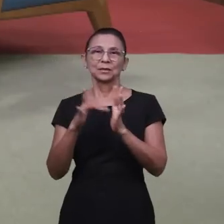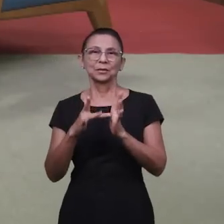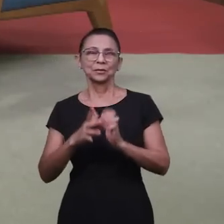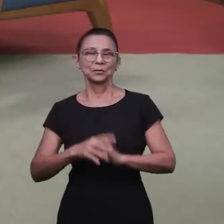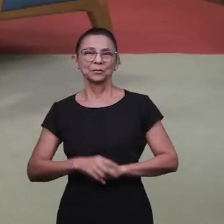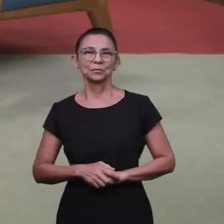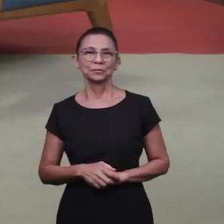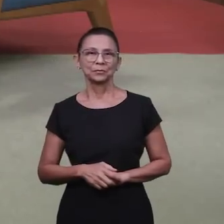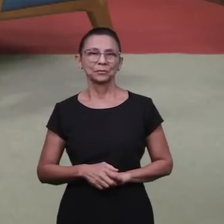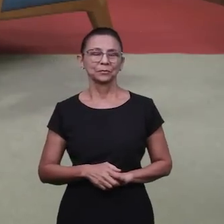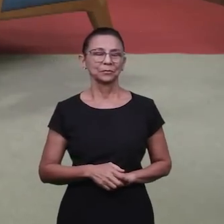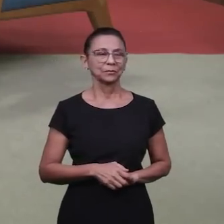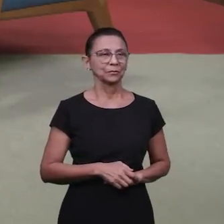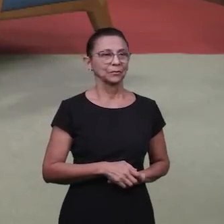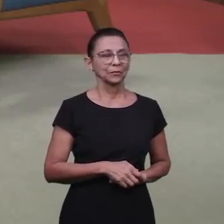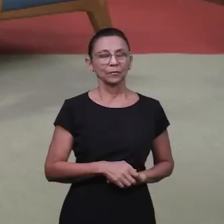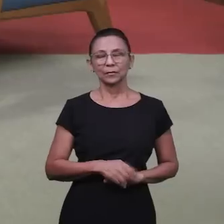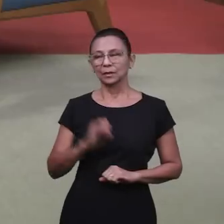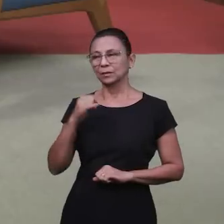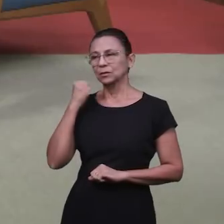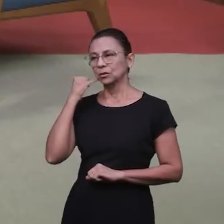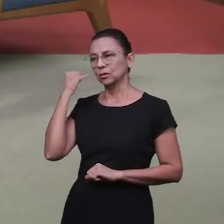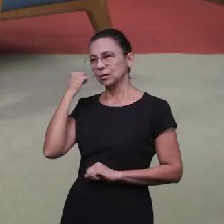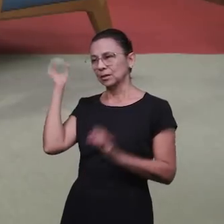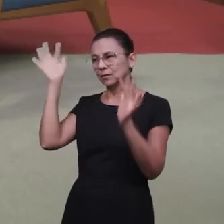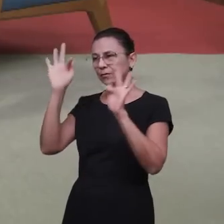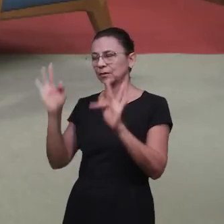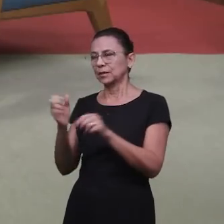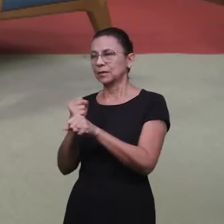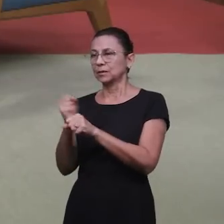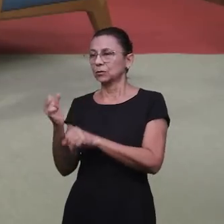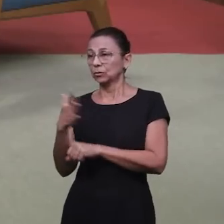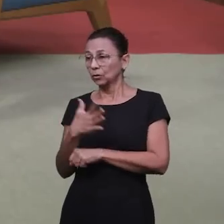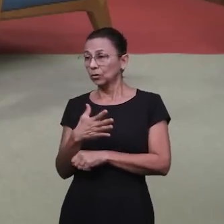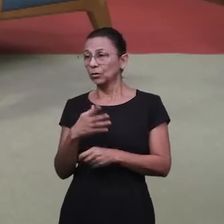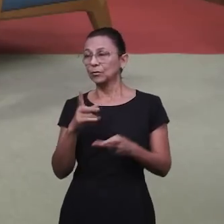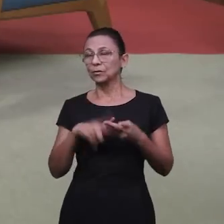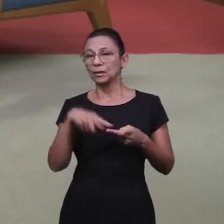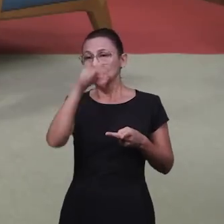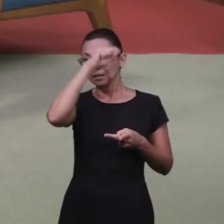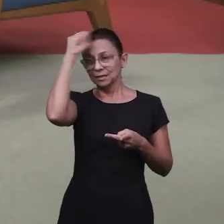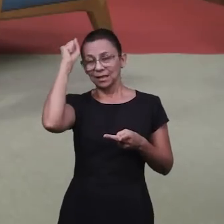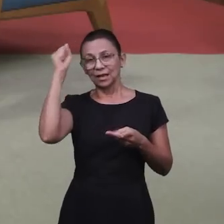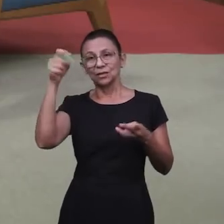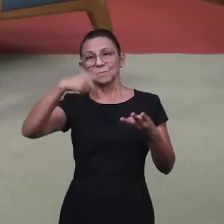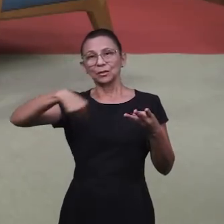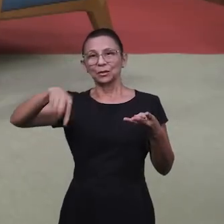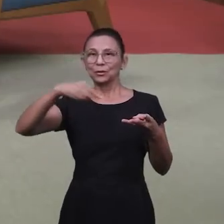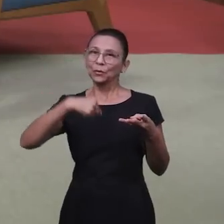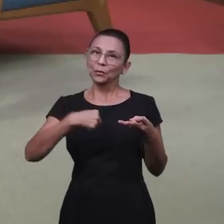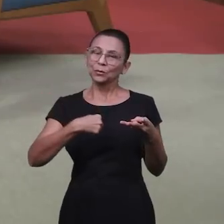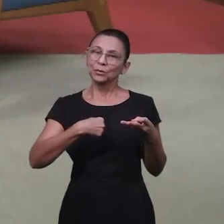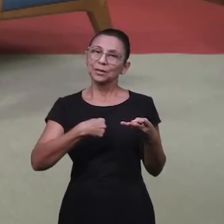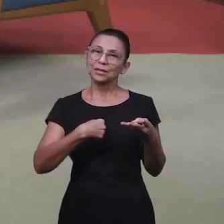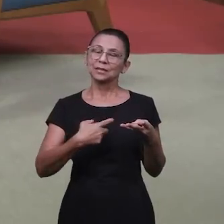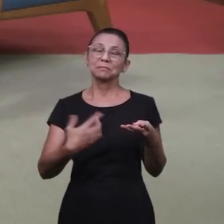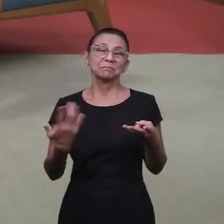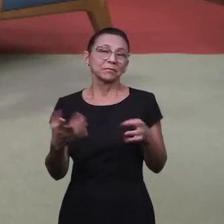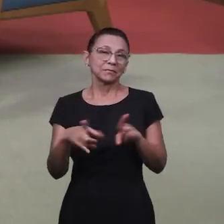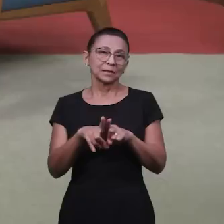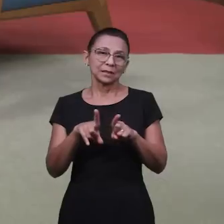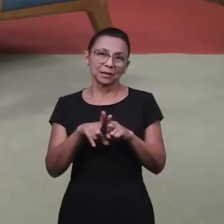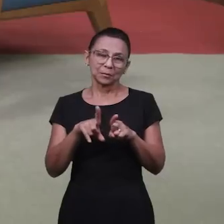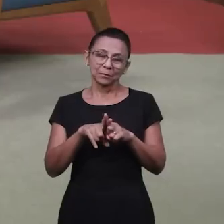Senhor. Josias, a paz do Senhor. Feliz ano novo para você também, para o Sérgio e para todos. Da mesma